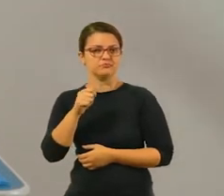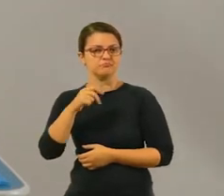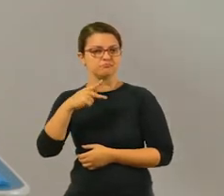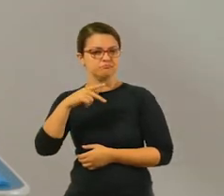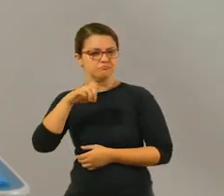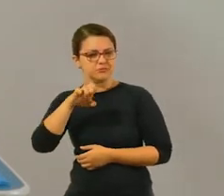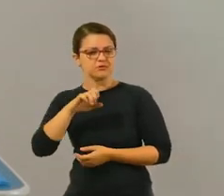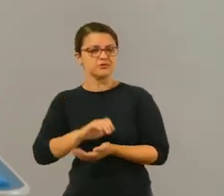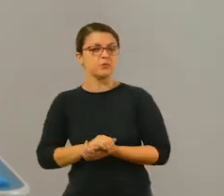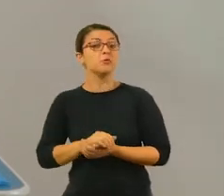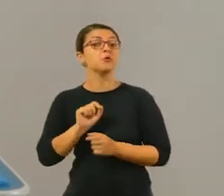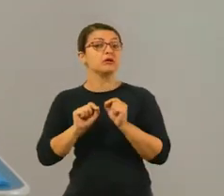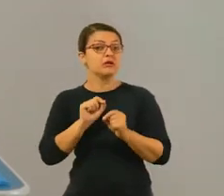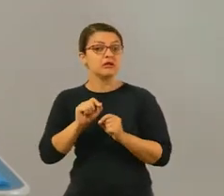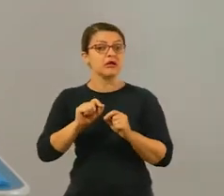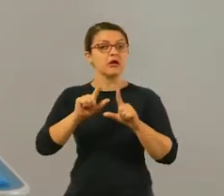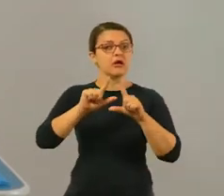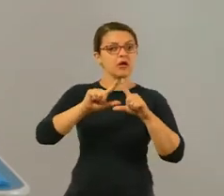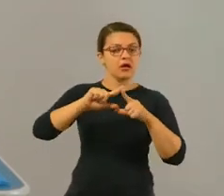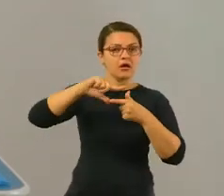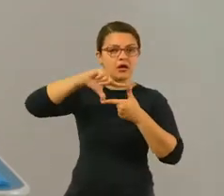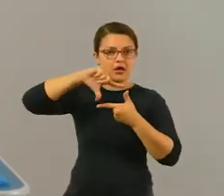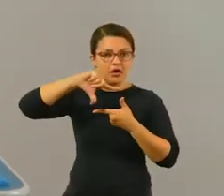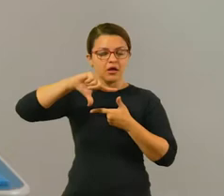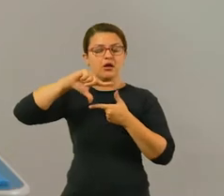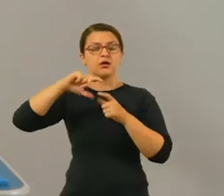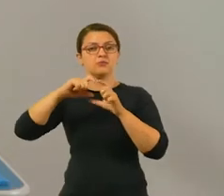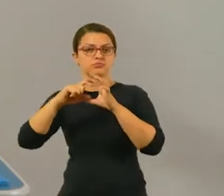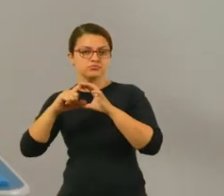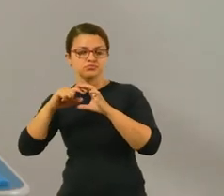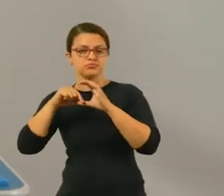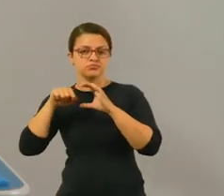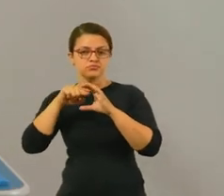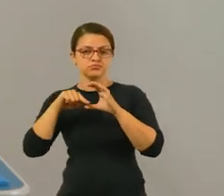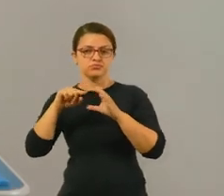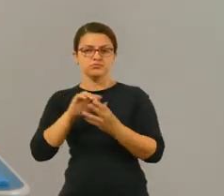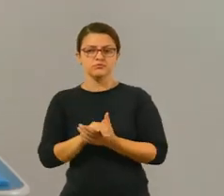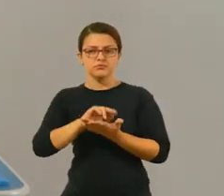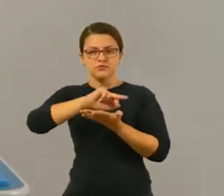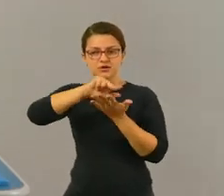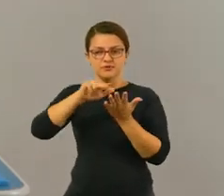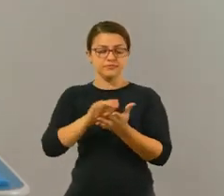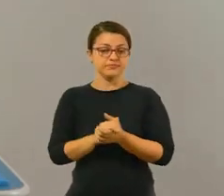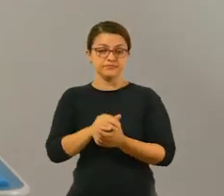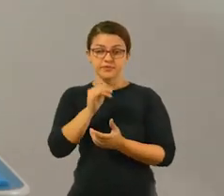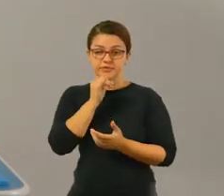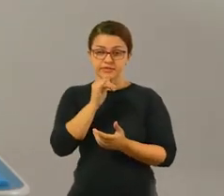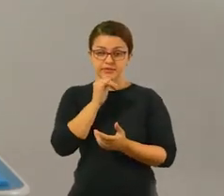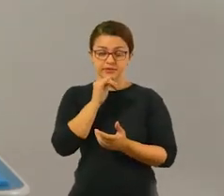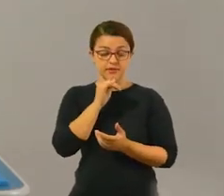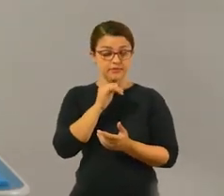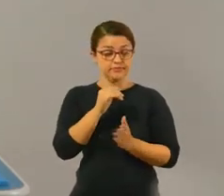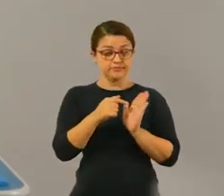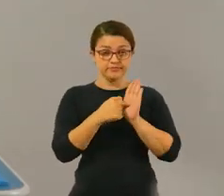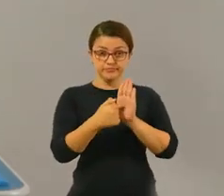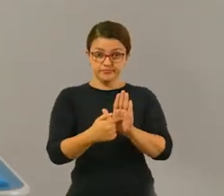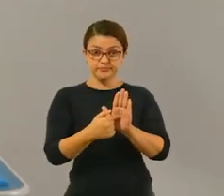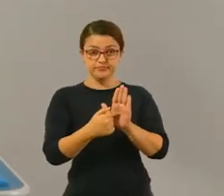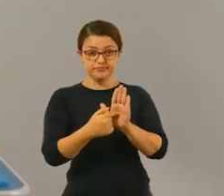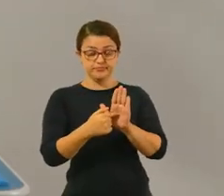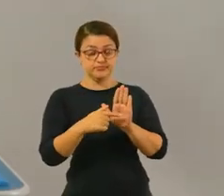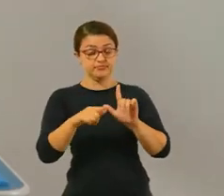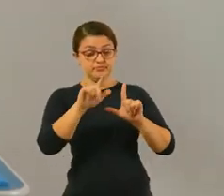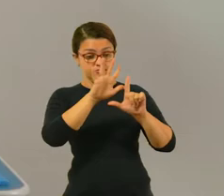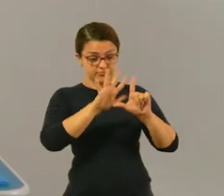geométricas. Lá no link da lição de casa vocês têm um vídeo falando de algumas shapes. No caso, essas